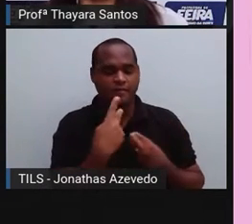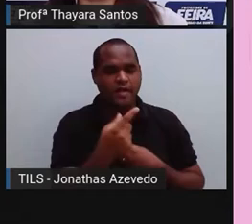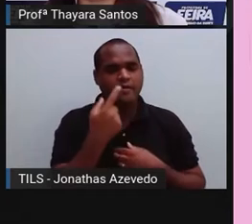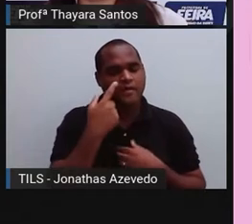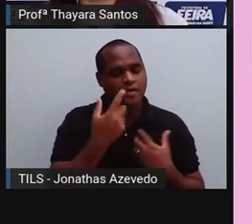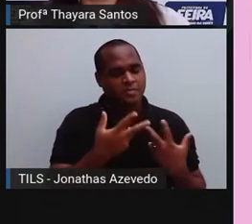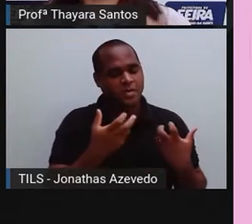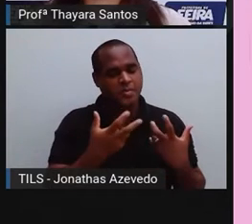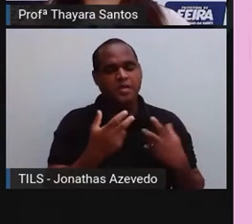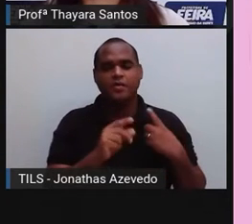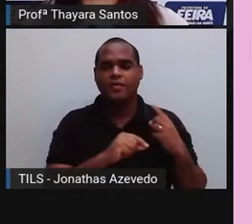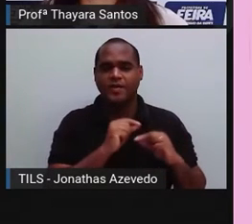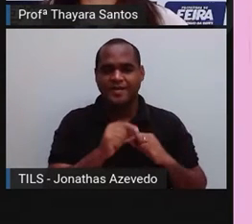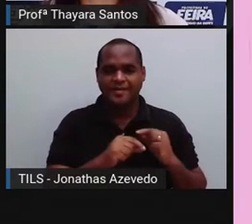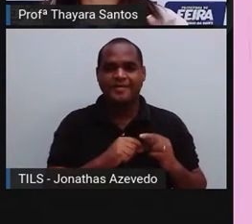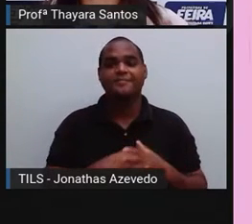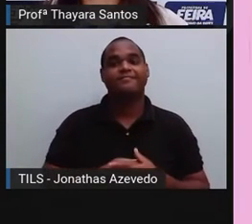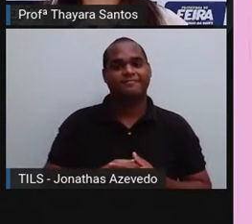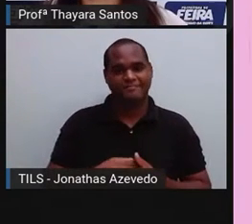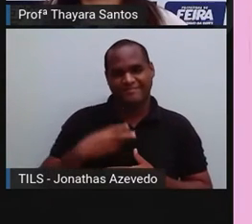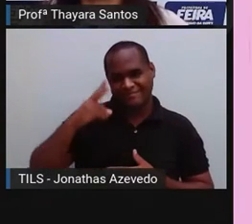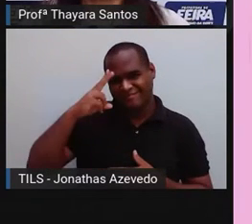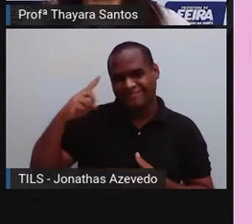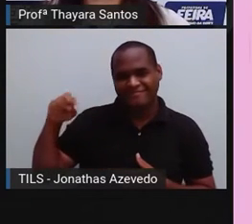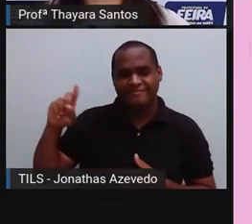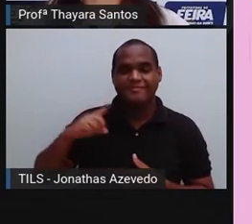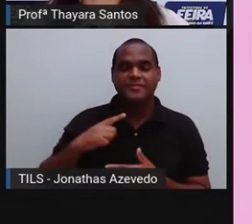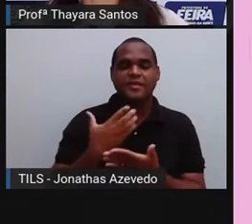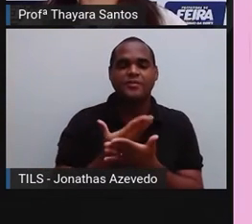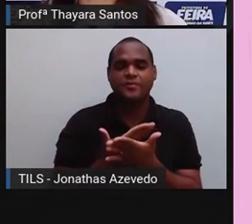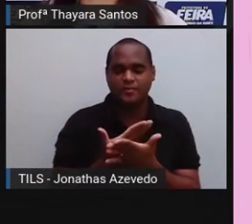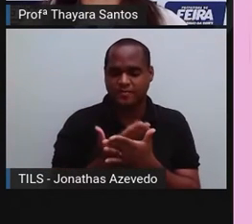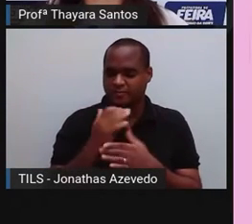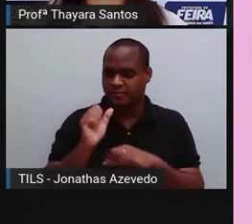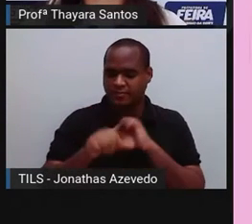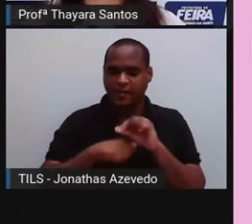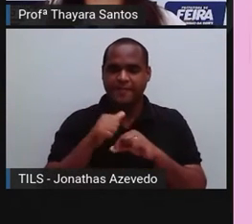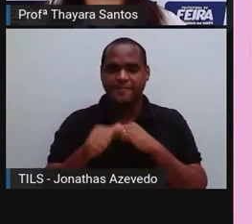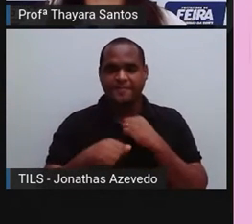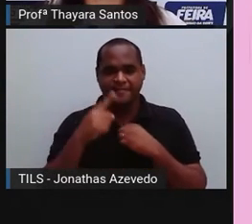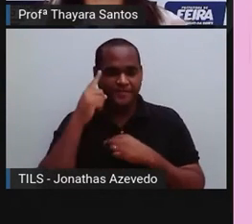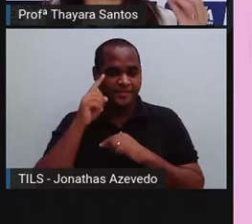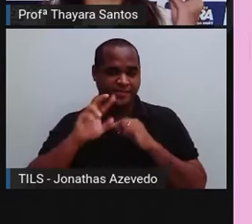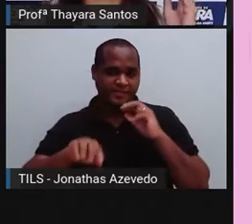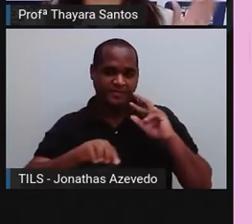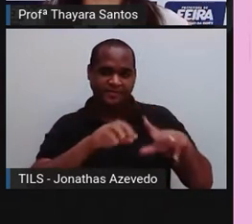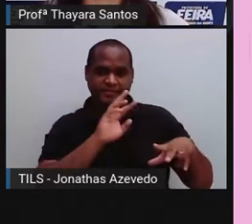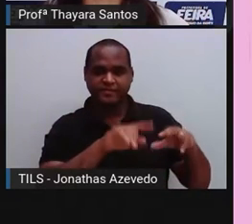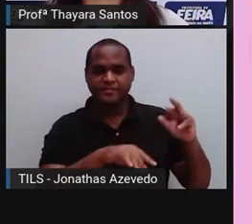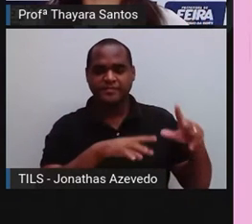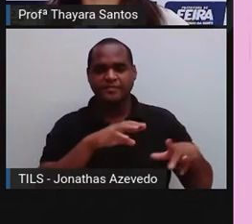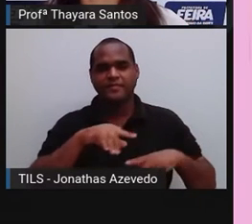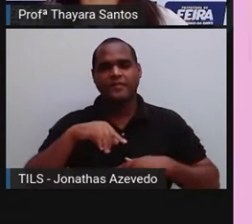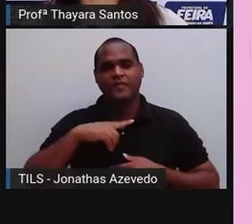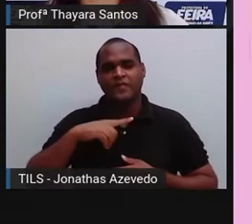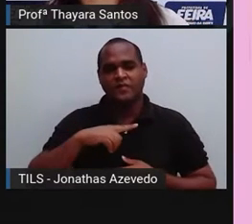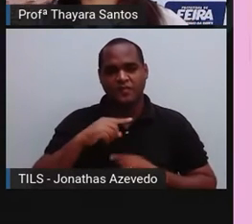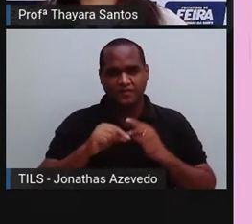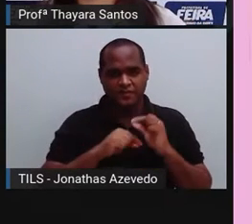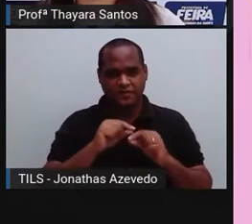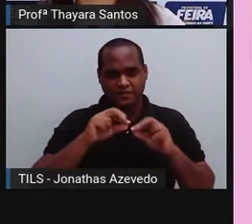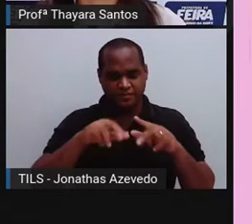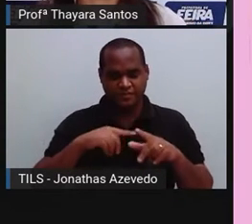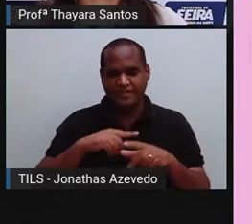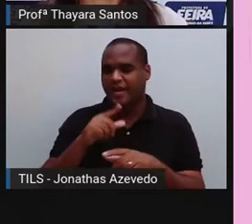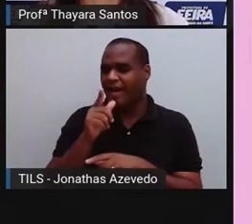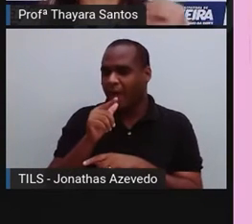está observando. Então, lembra quando a gente estudou as mudanças de estado físico da matéria? Então, uma coisa antes estava sólida, depois ela passou a